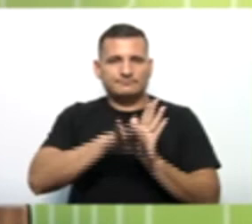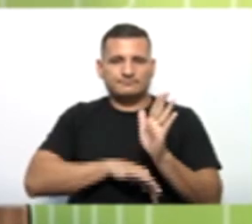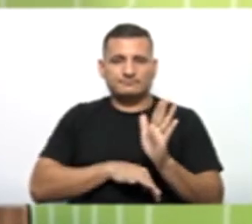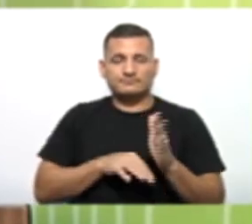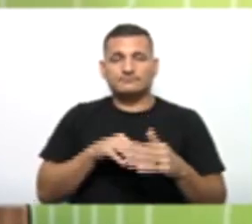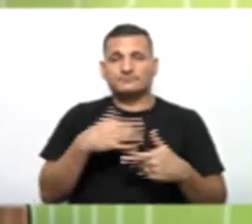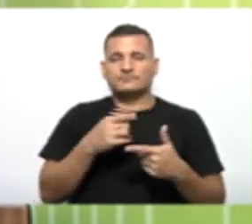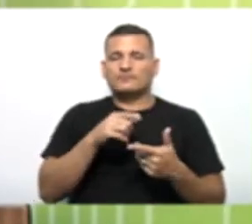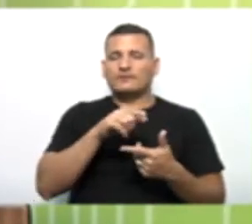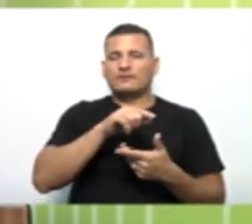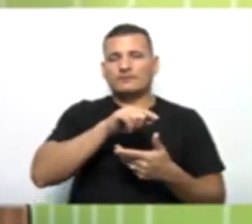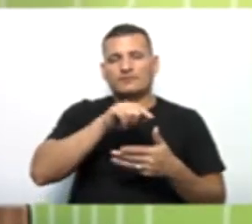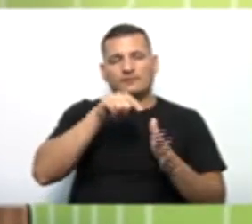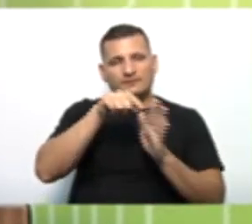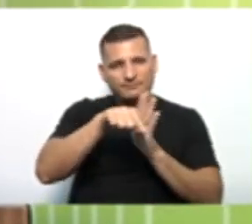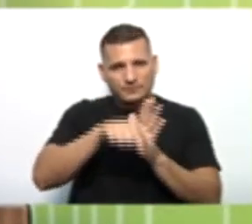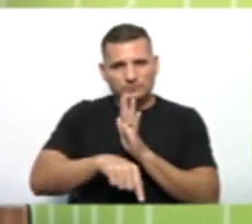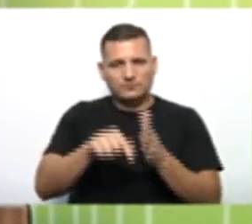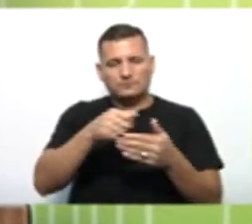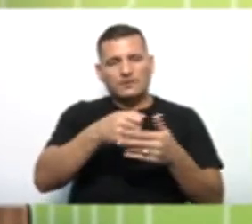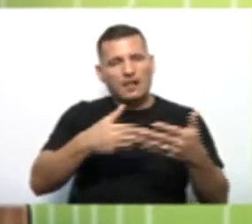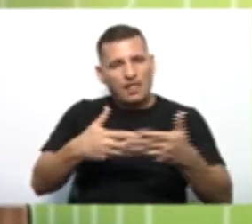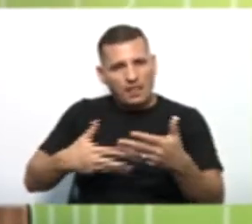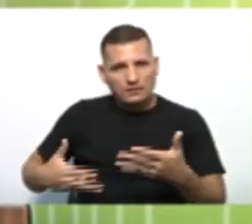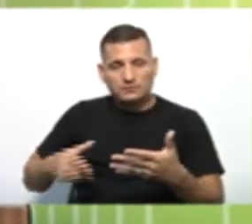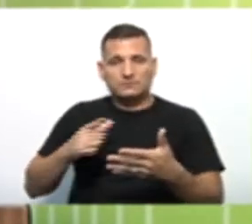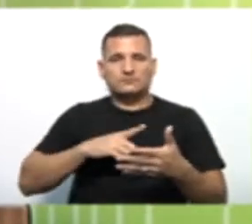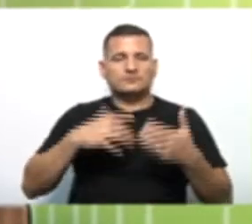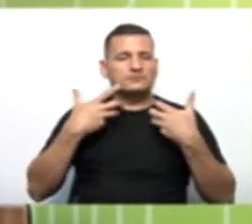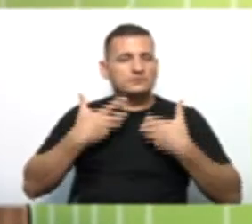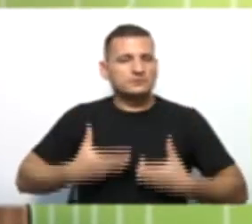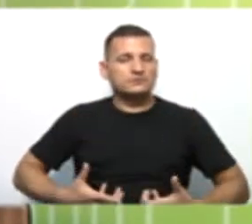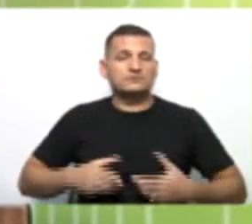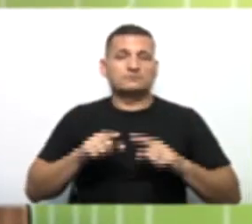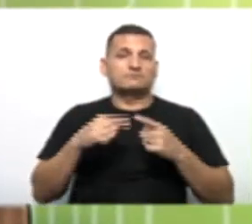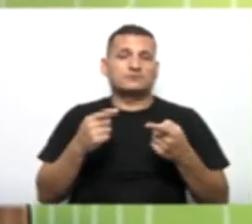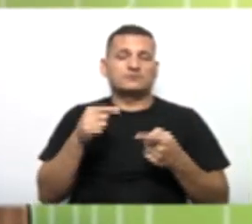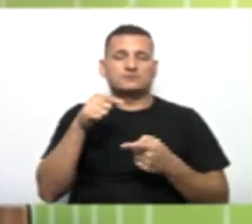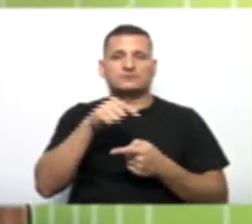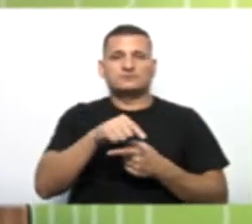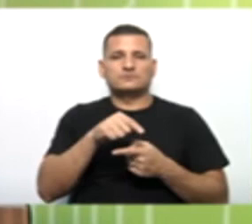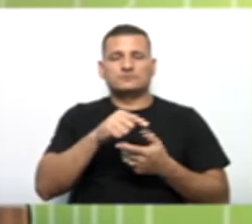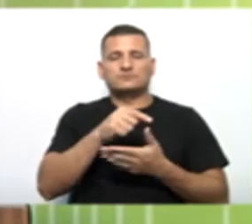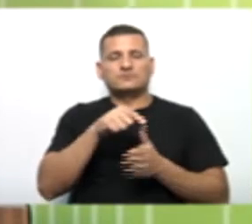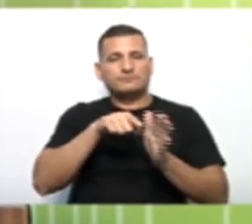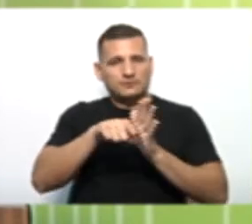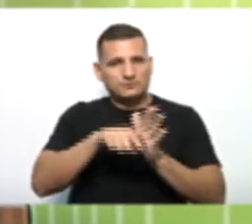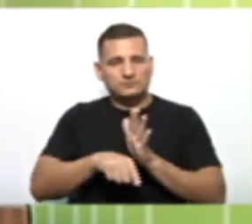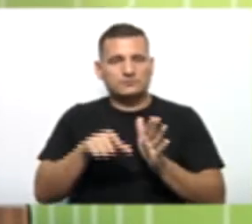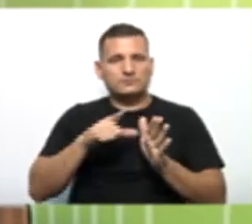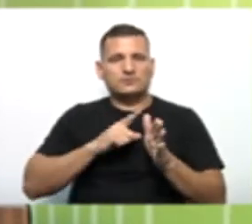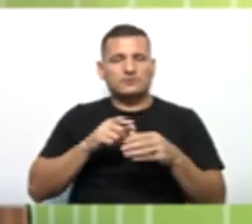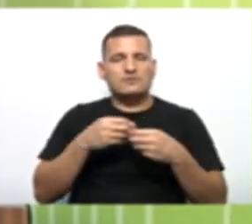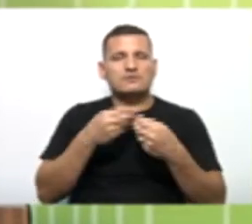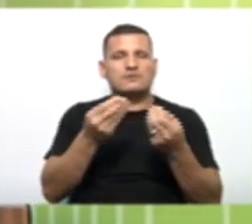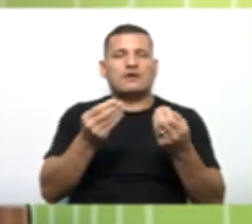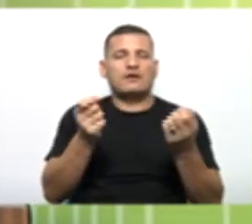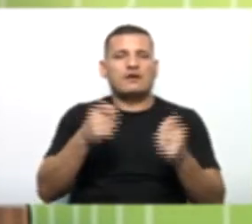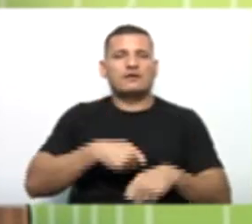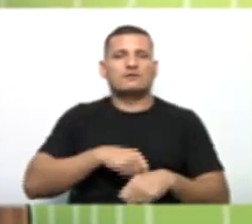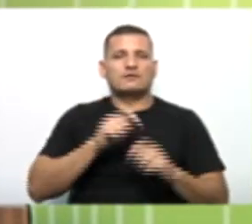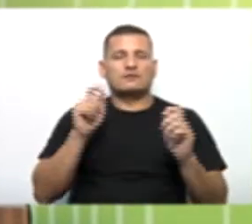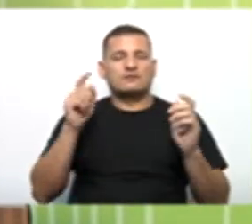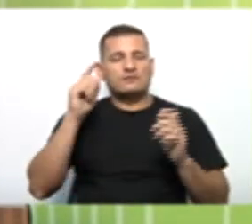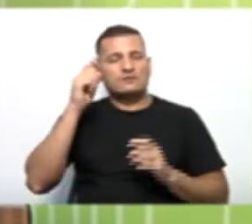então essas questões elas são longas são cansativos mas elas vão trazer para vocês essa capacidade de reflexão